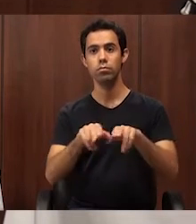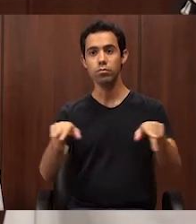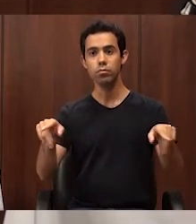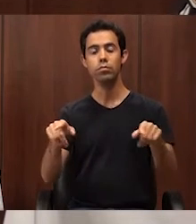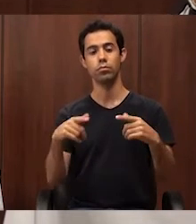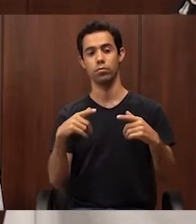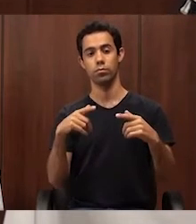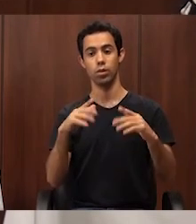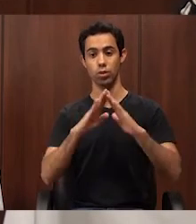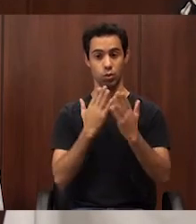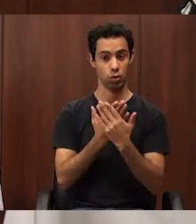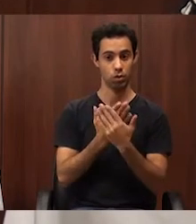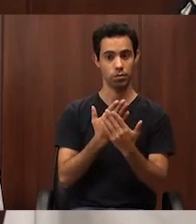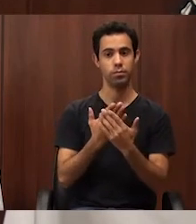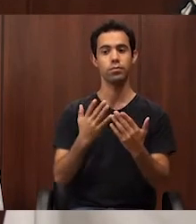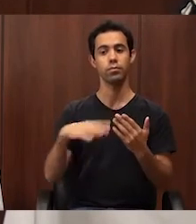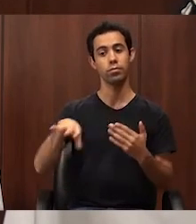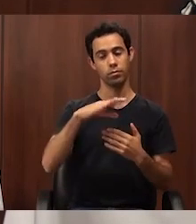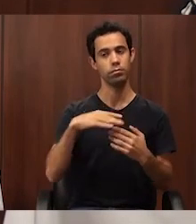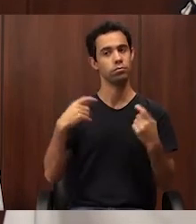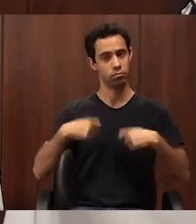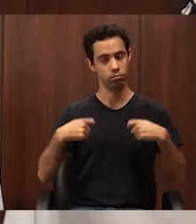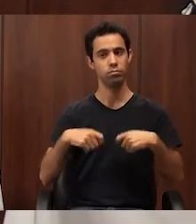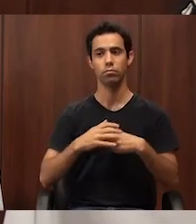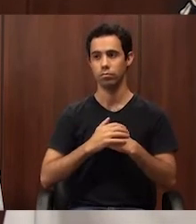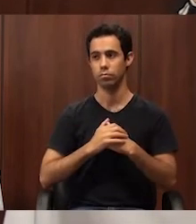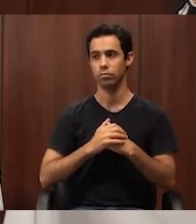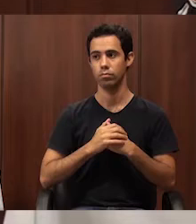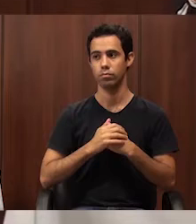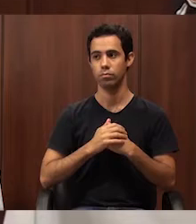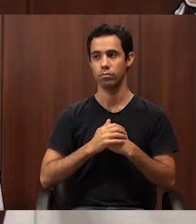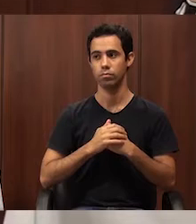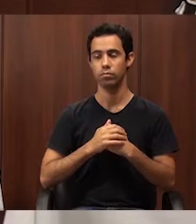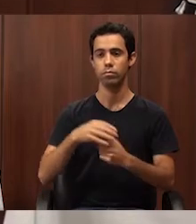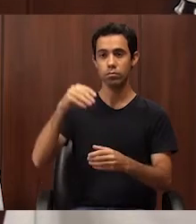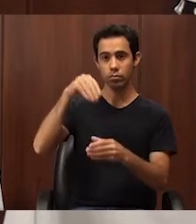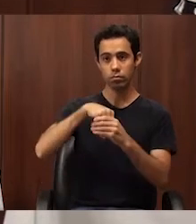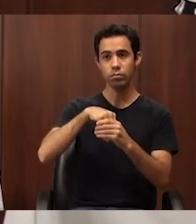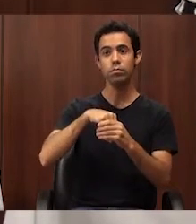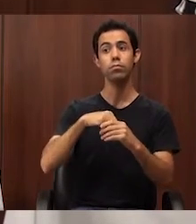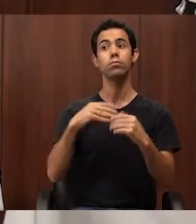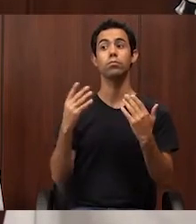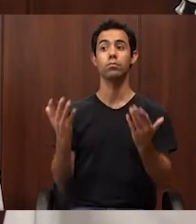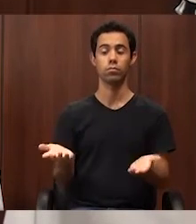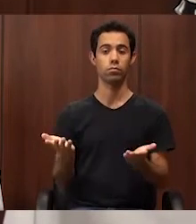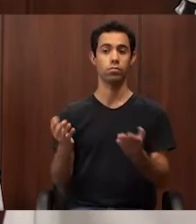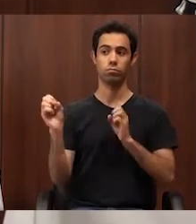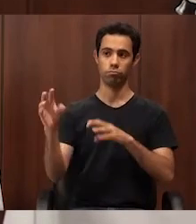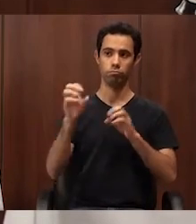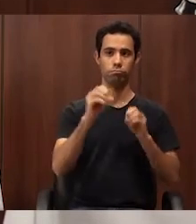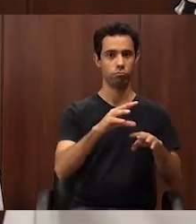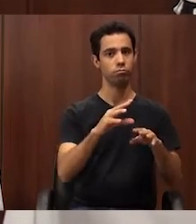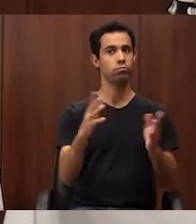pela escolarização na classe comum. É disso que se trata. Sim. Não é ensino inclusivo, né? Então, ensino